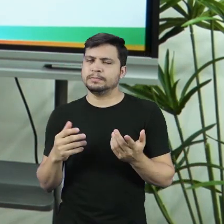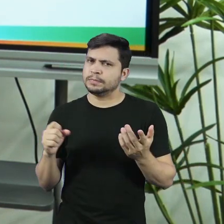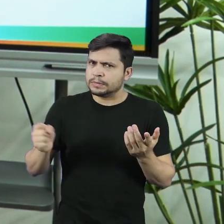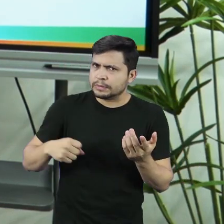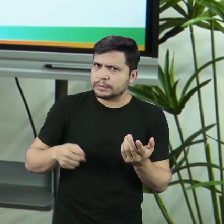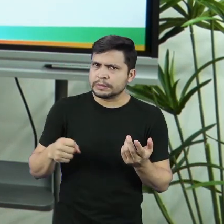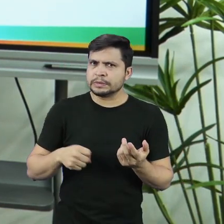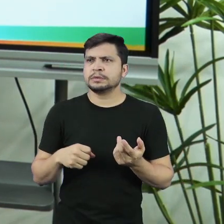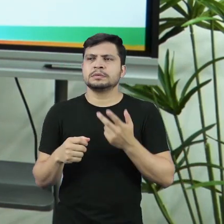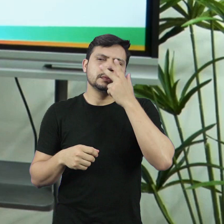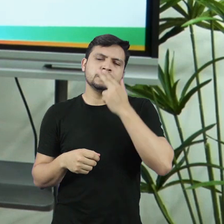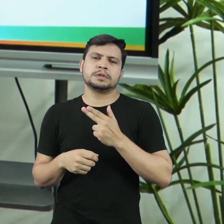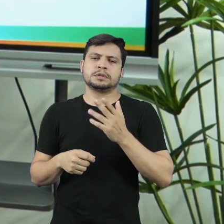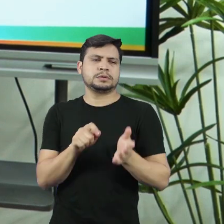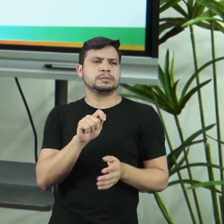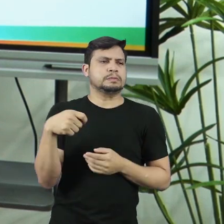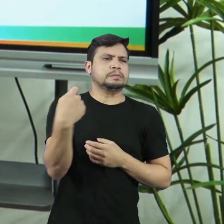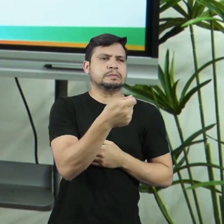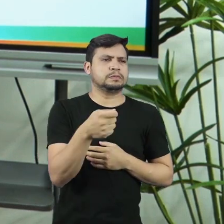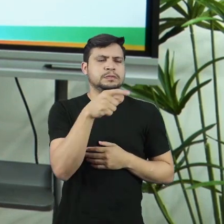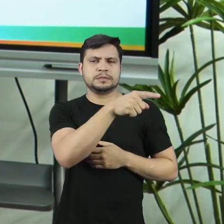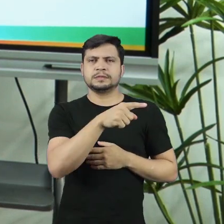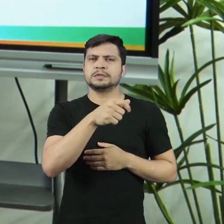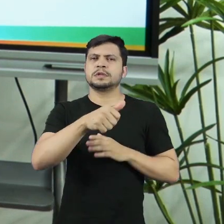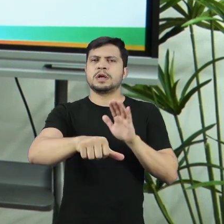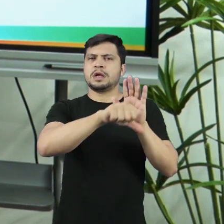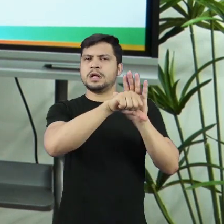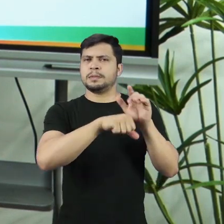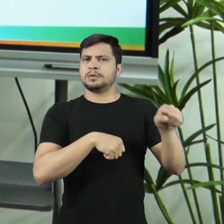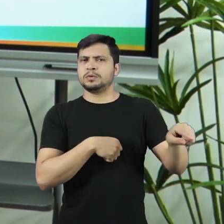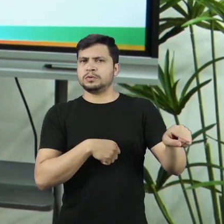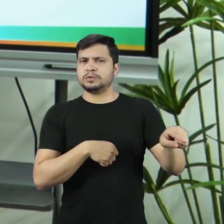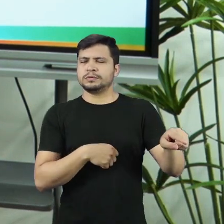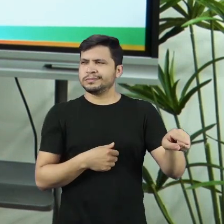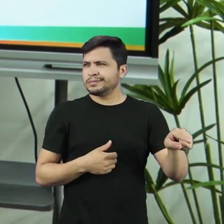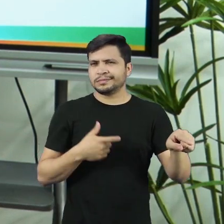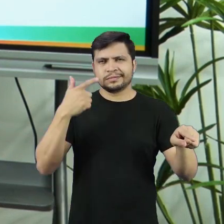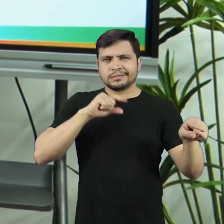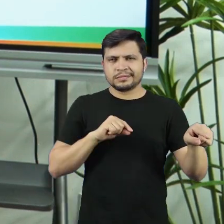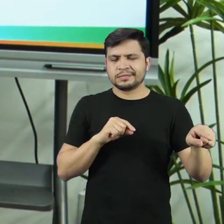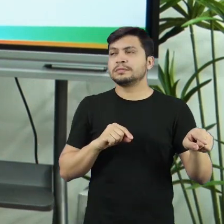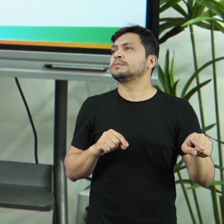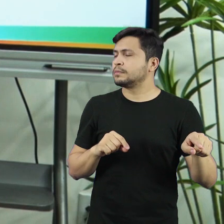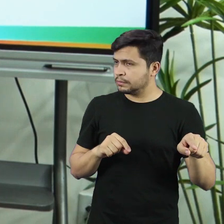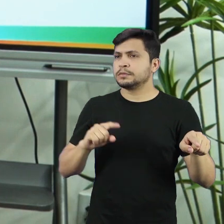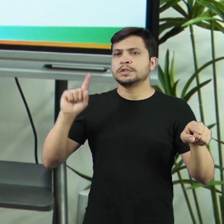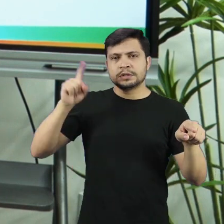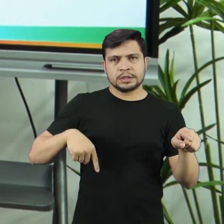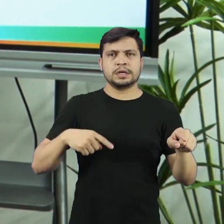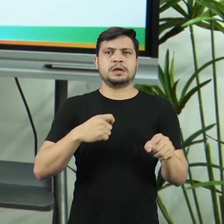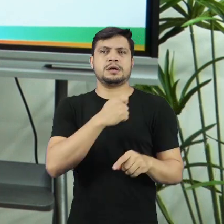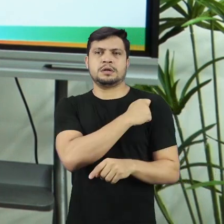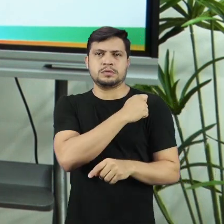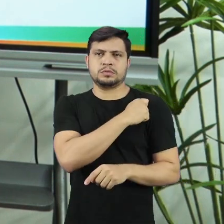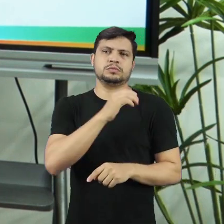como terroristas, né? Quem são esses terroristas? Quem são esses perigosos em nome da pátria? É justamente a classe estudantil, a classe